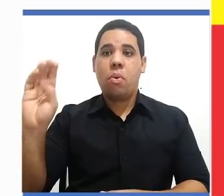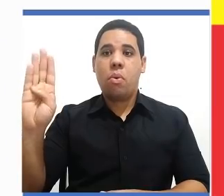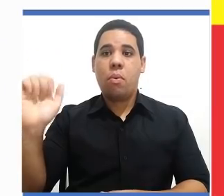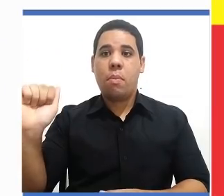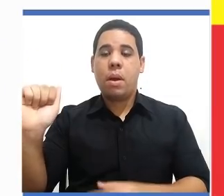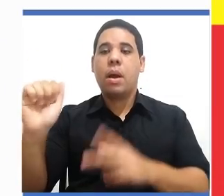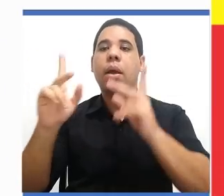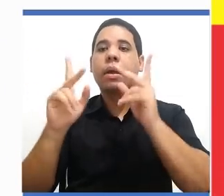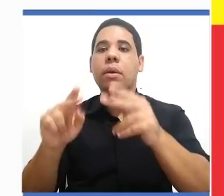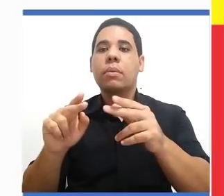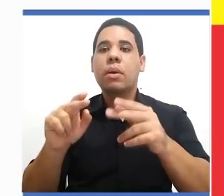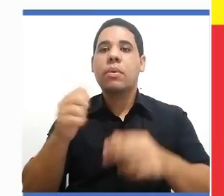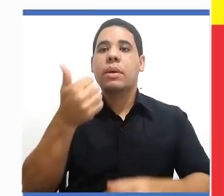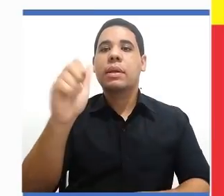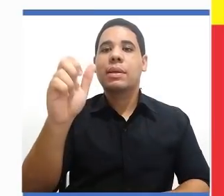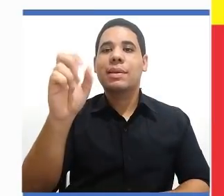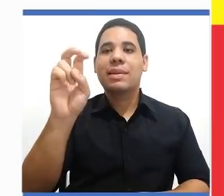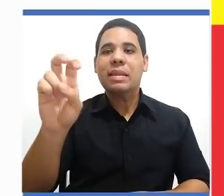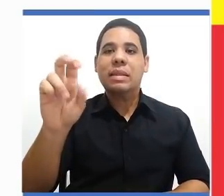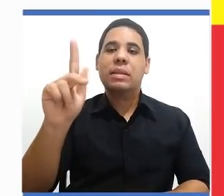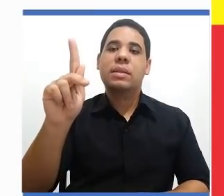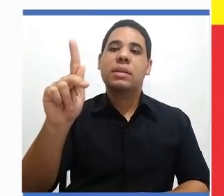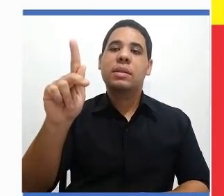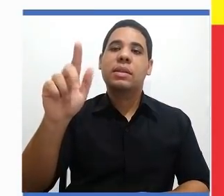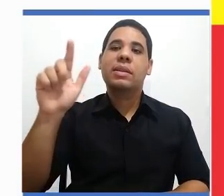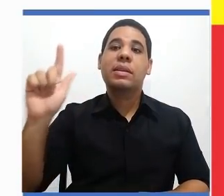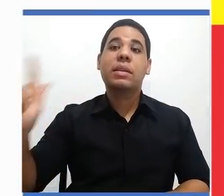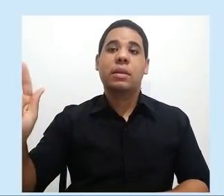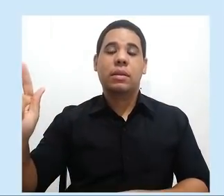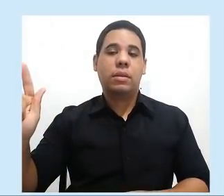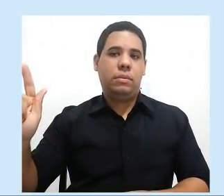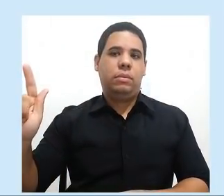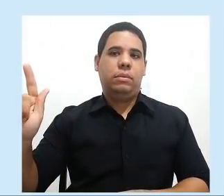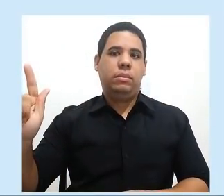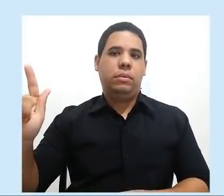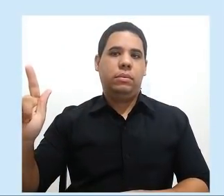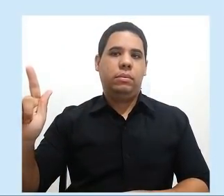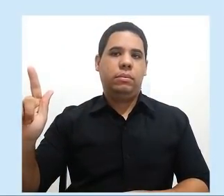quilos. Então, uma arroba tem 15 quilos. Aí você vai falar o quê?